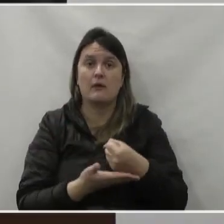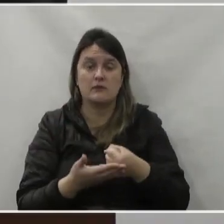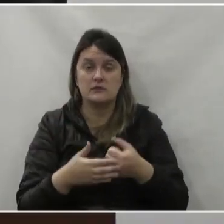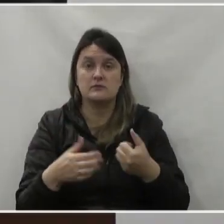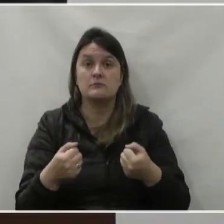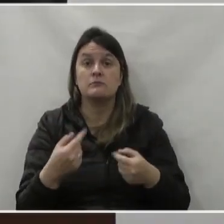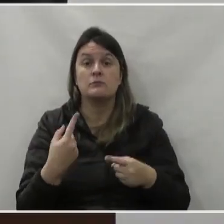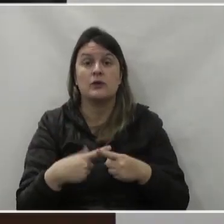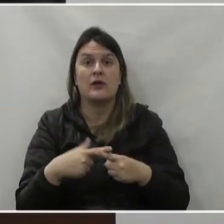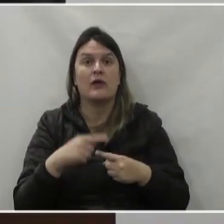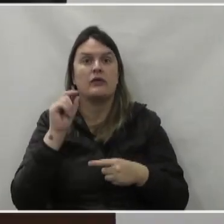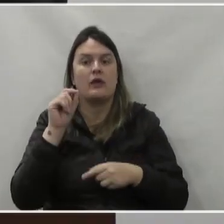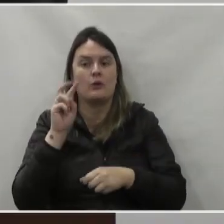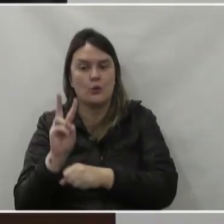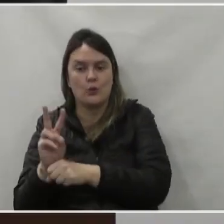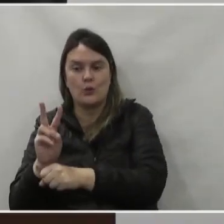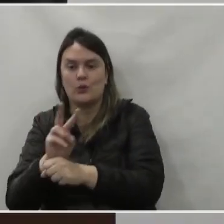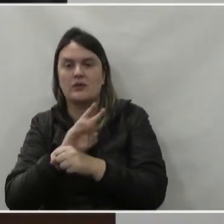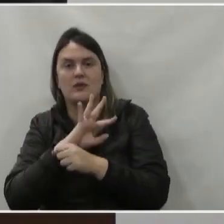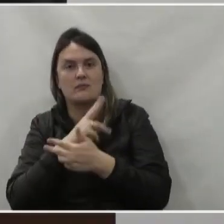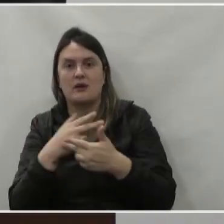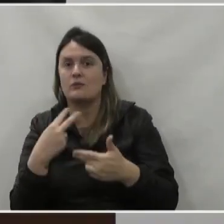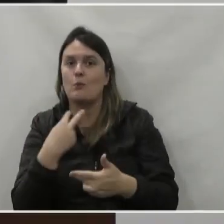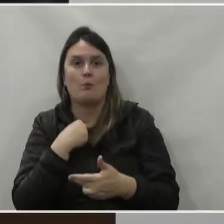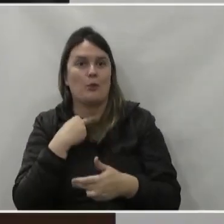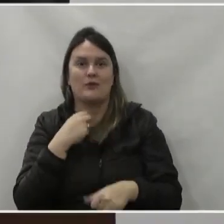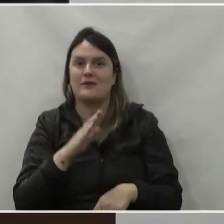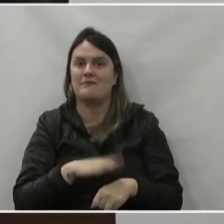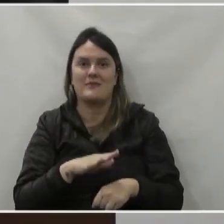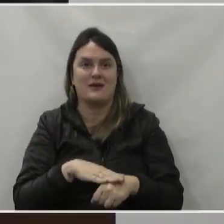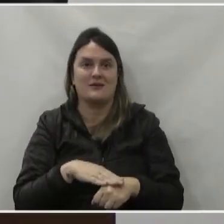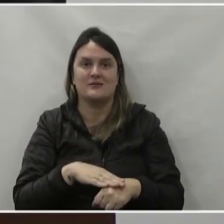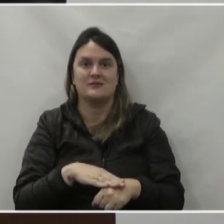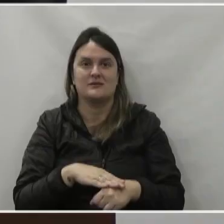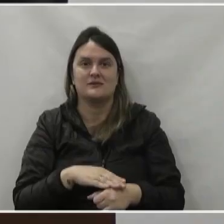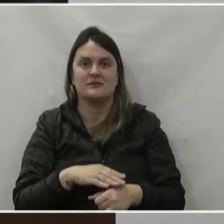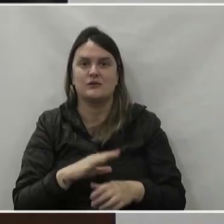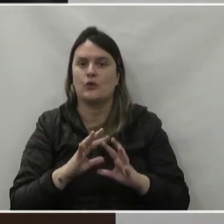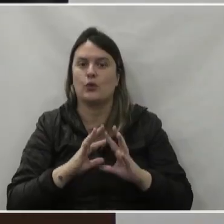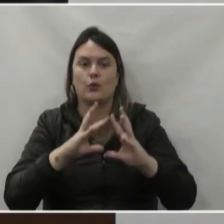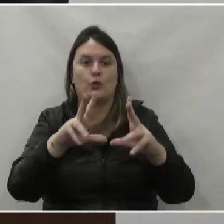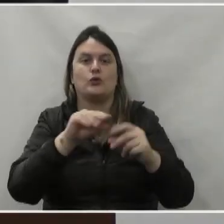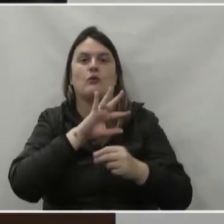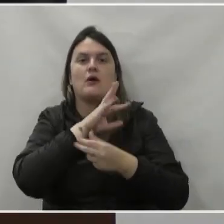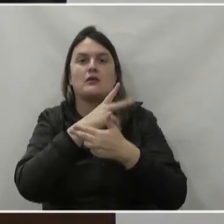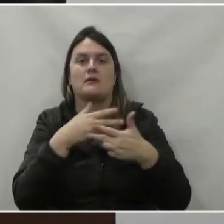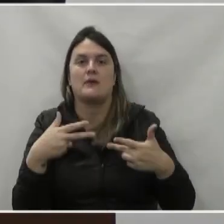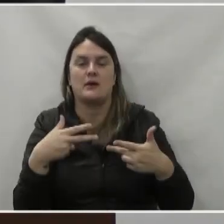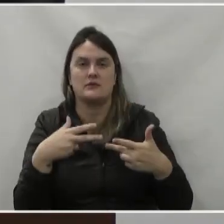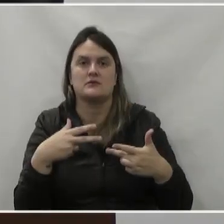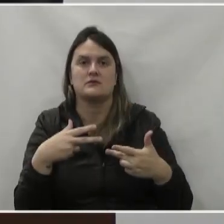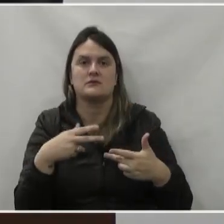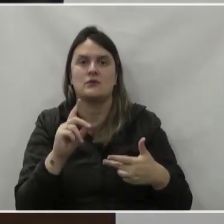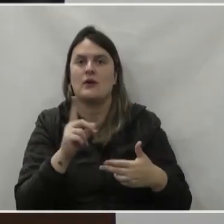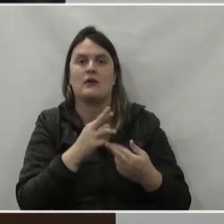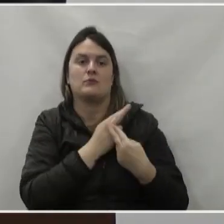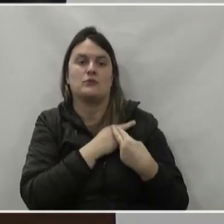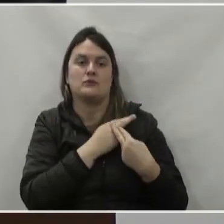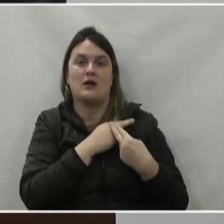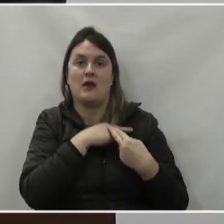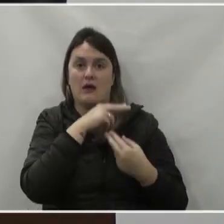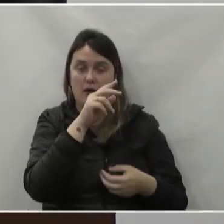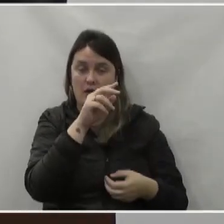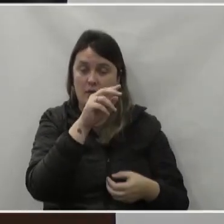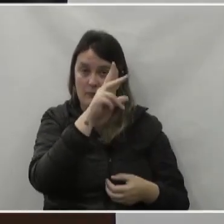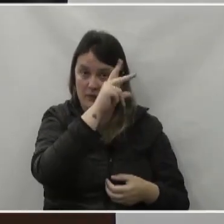porque os protetores não podem assumir, após o horário, todos os animais que são responsabilidade do poder